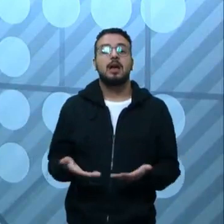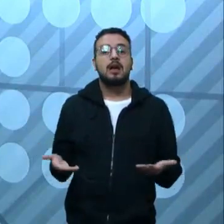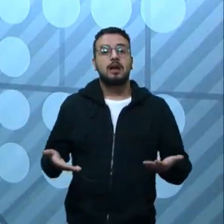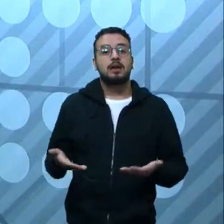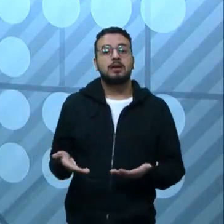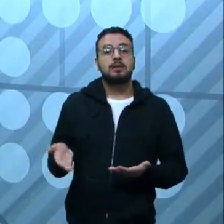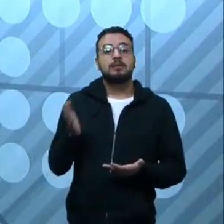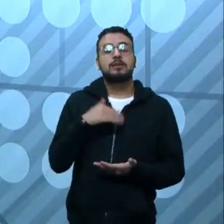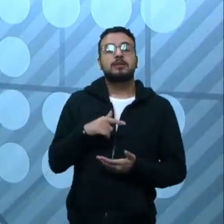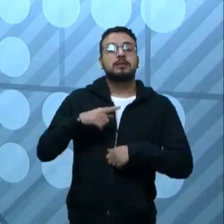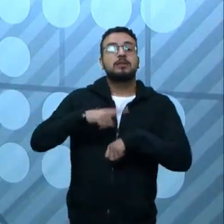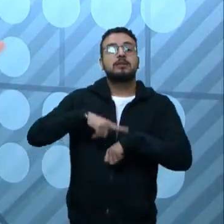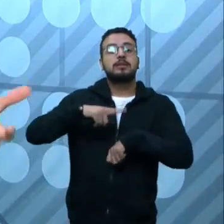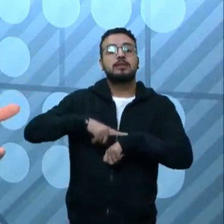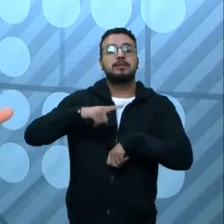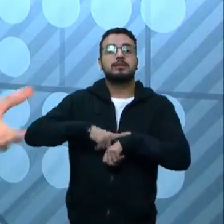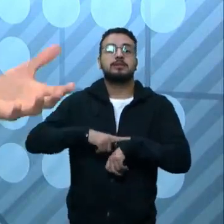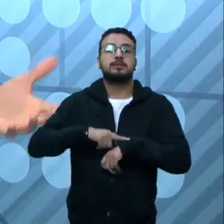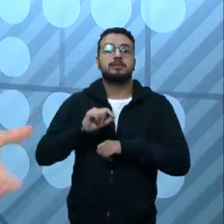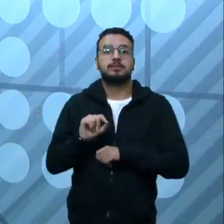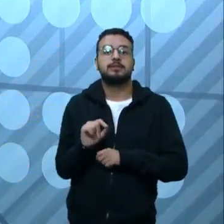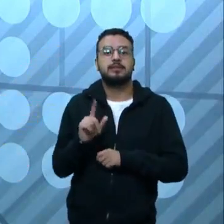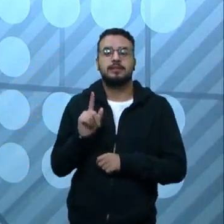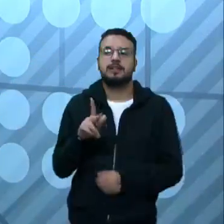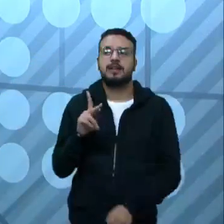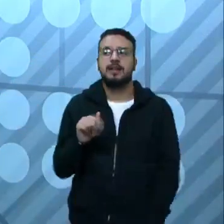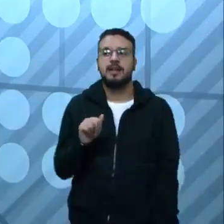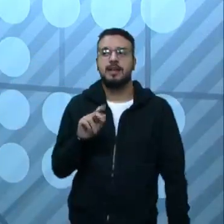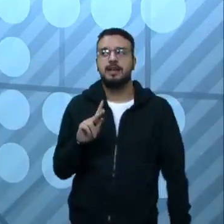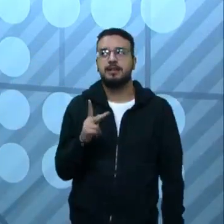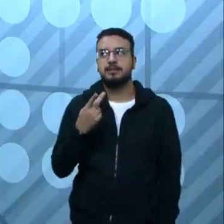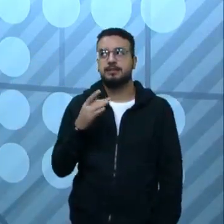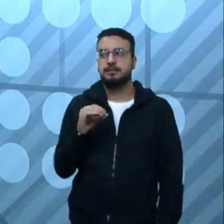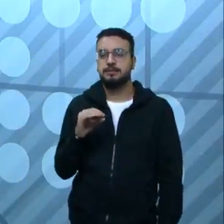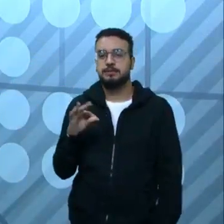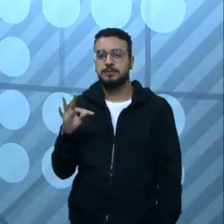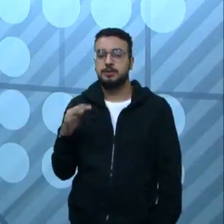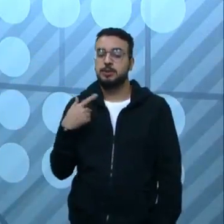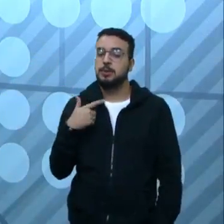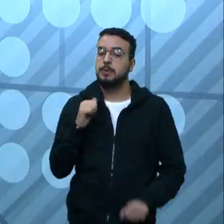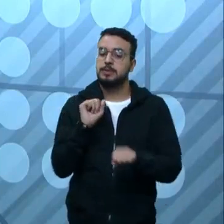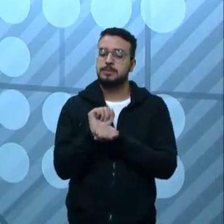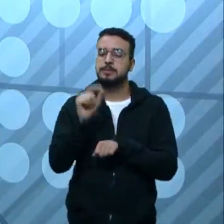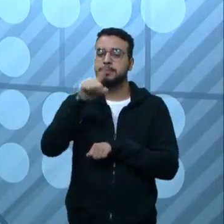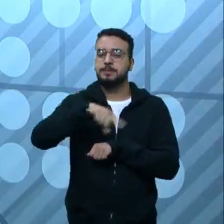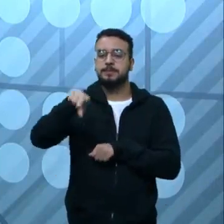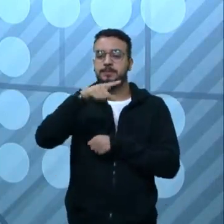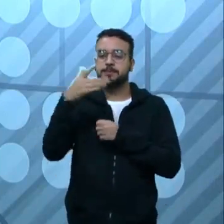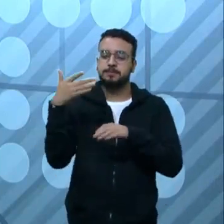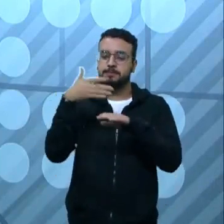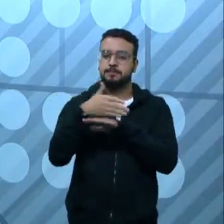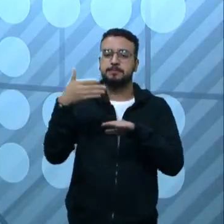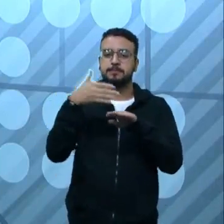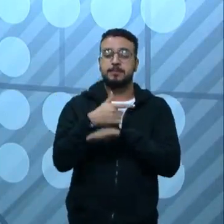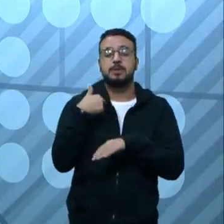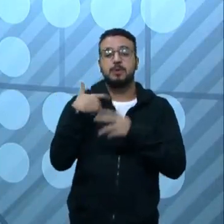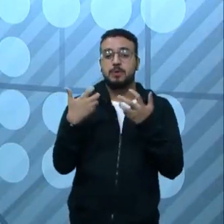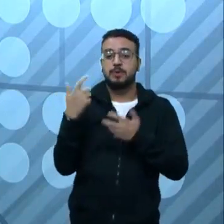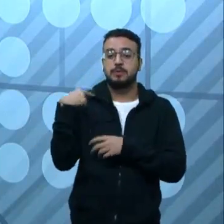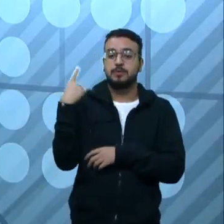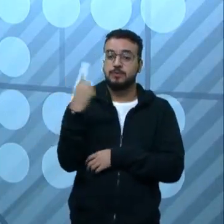vai para o momento tão esperado, que é o Kahoot. Então eu conto com a participação de vocês, eu quero que a gente bata recordes